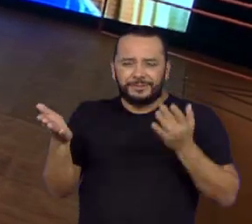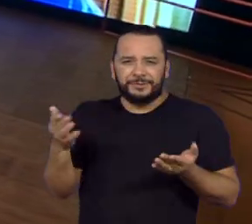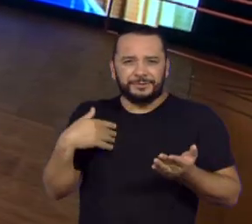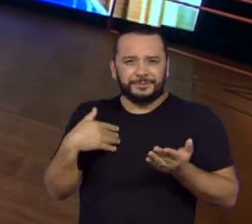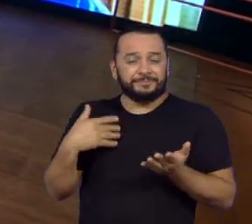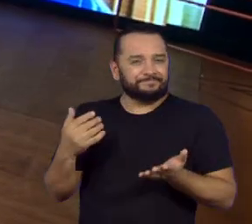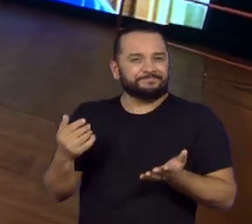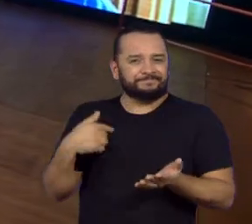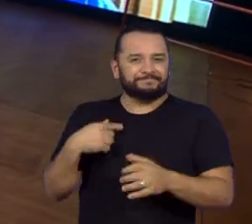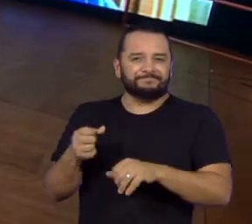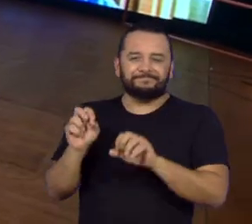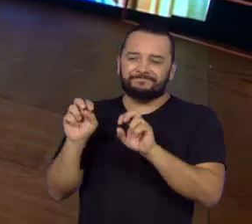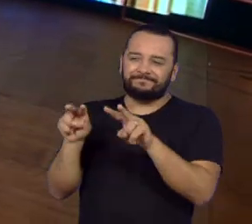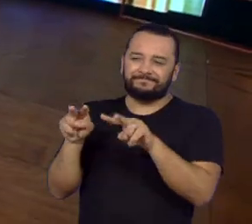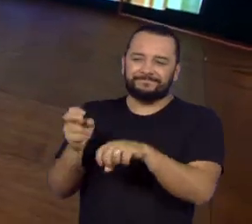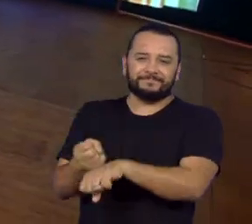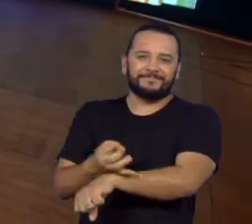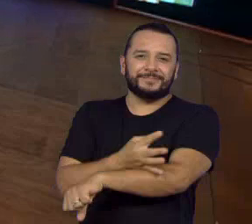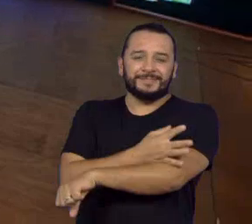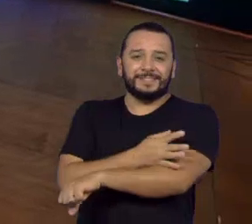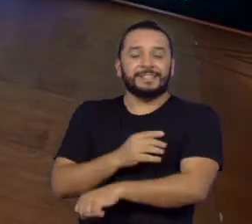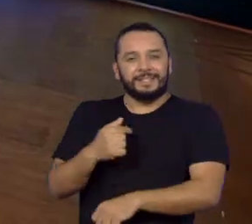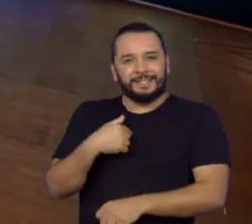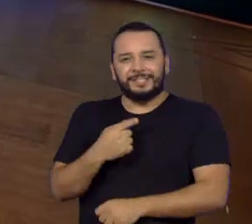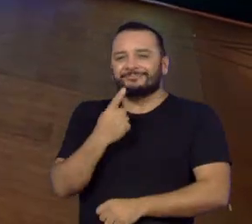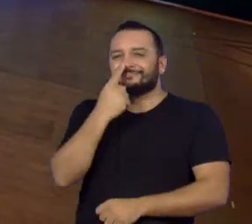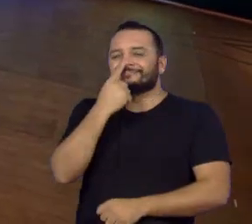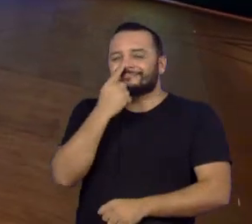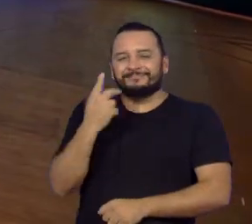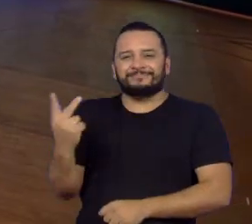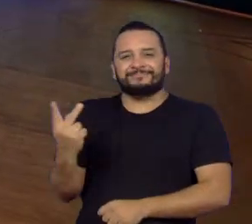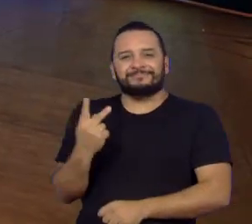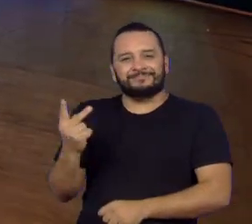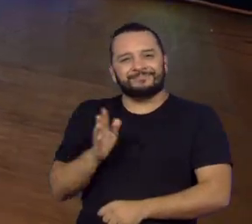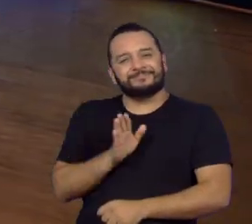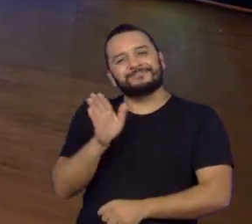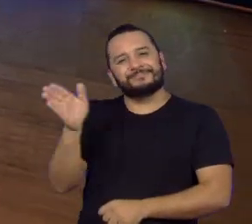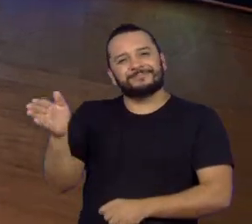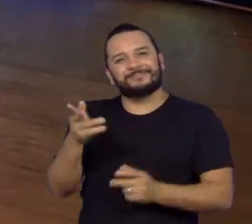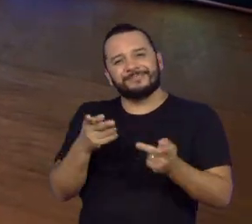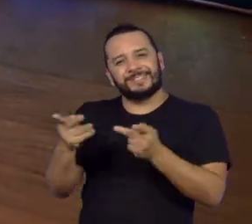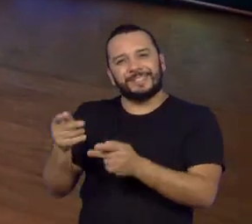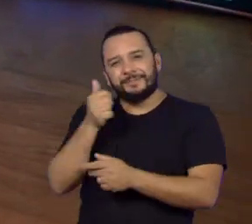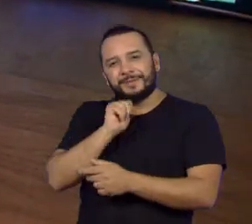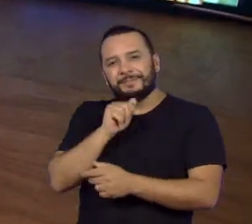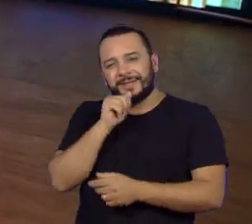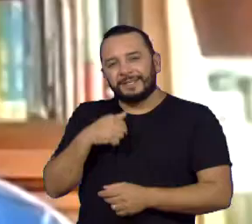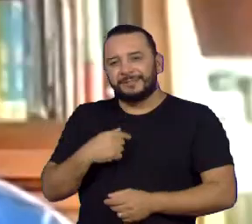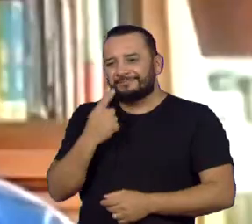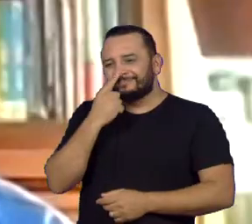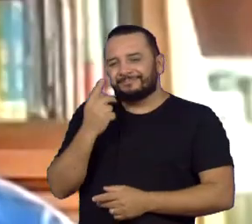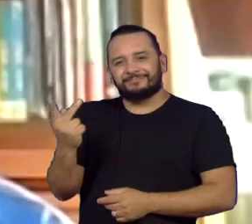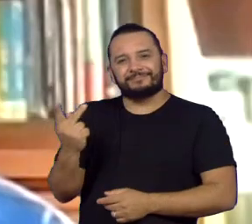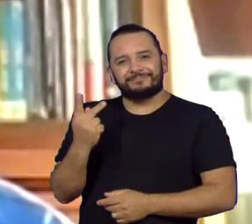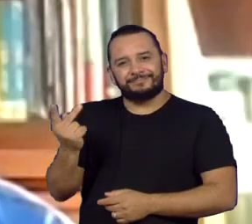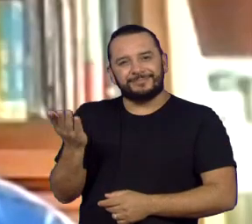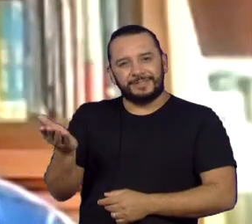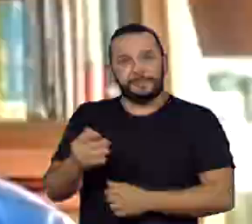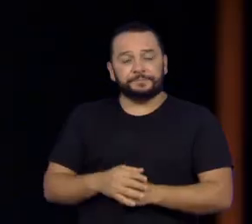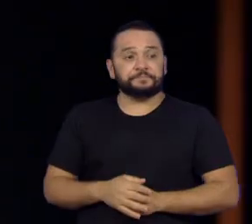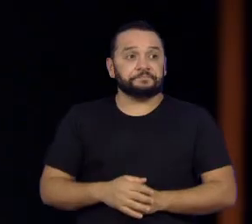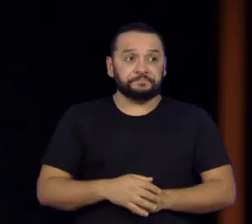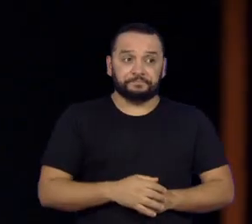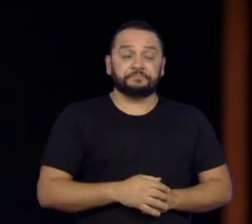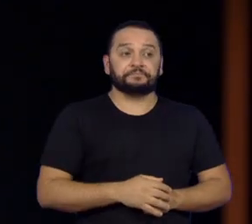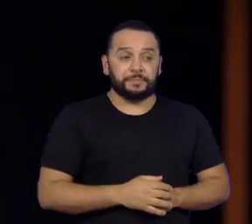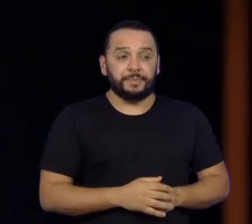o privilégio de conviver na intimidade com ele nas visitas que faço à minha mãe. A gente tem